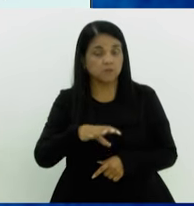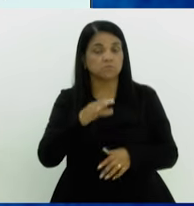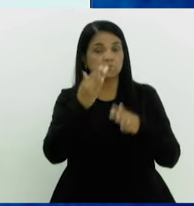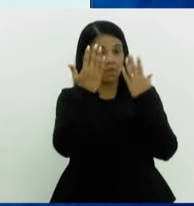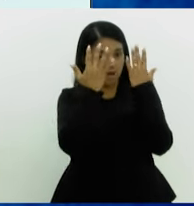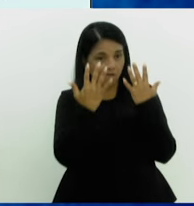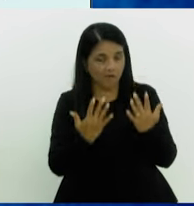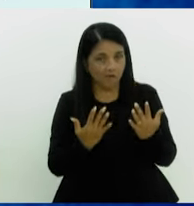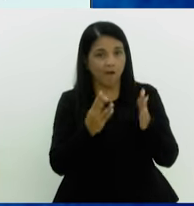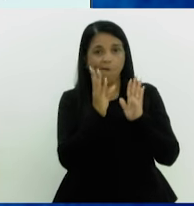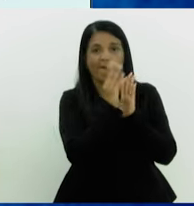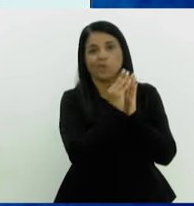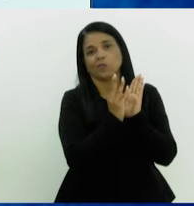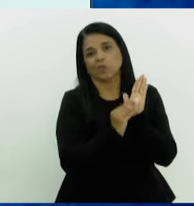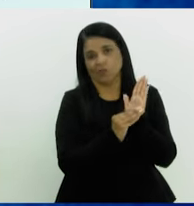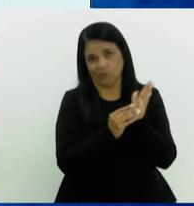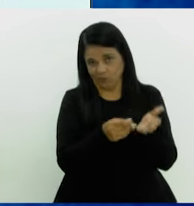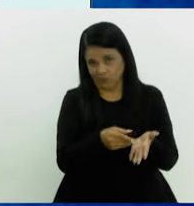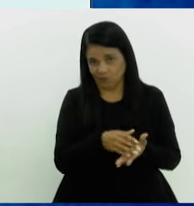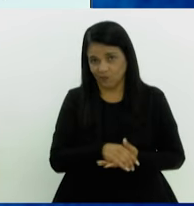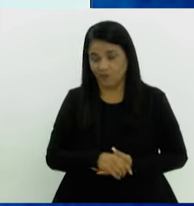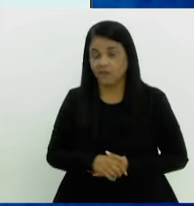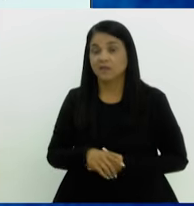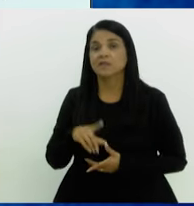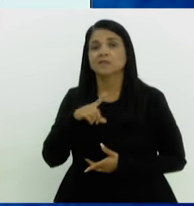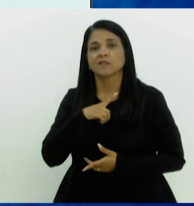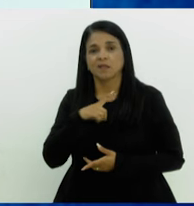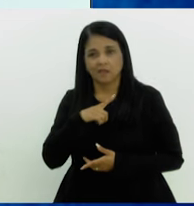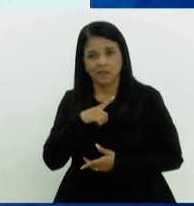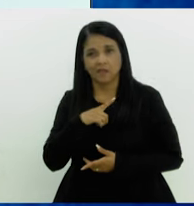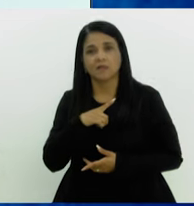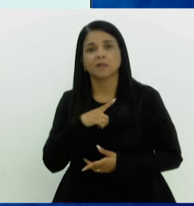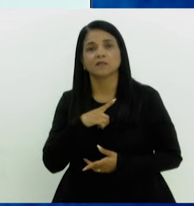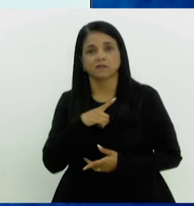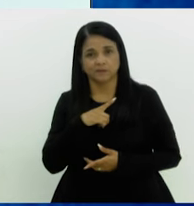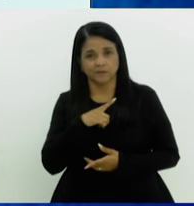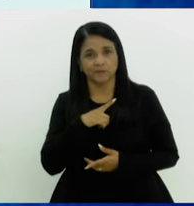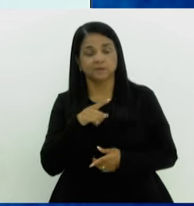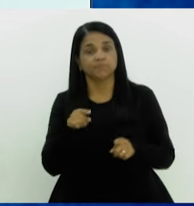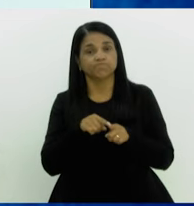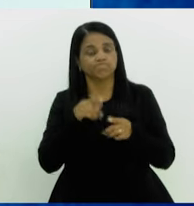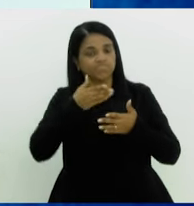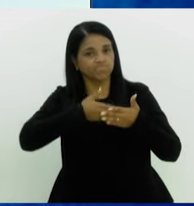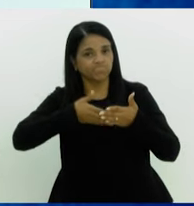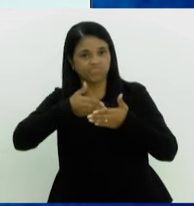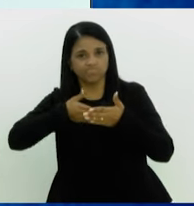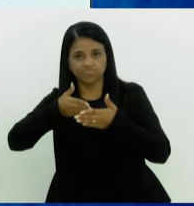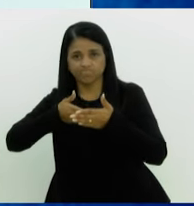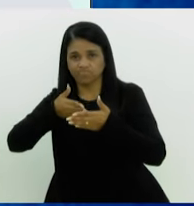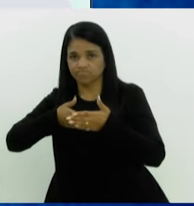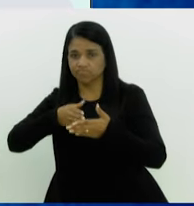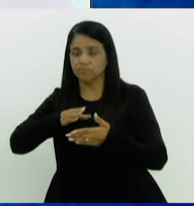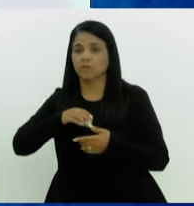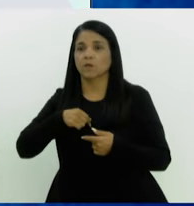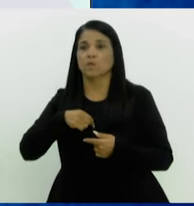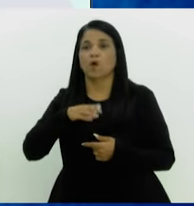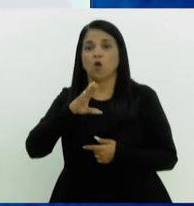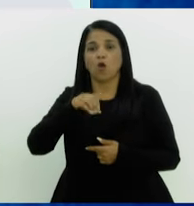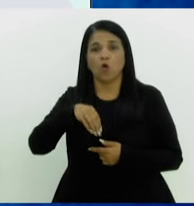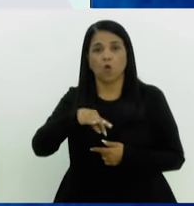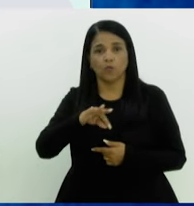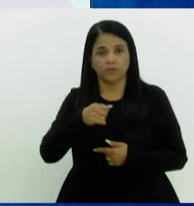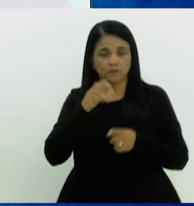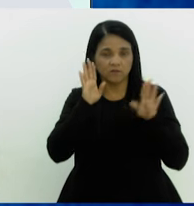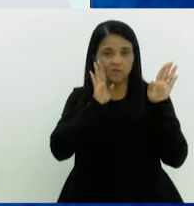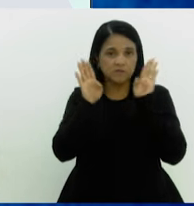esse conteúdo Além disso vocês podem restringir uma conta no Facebook ou